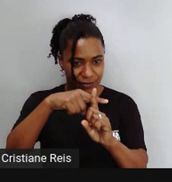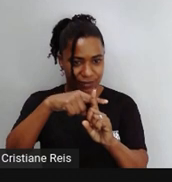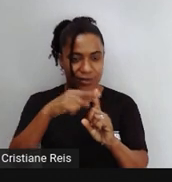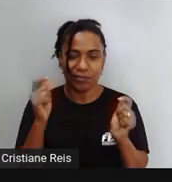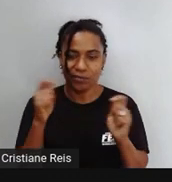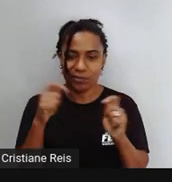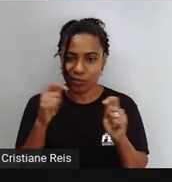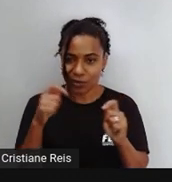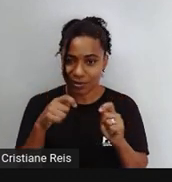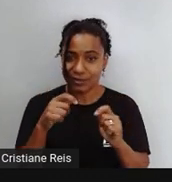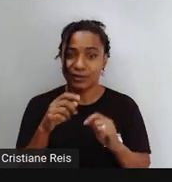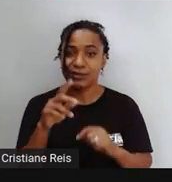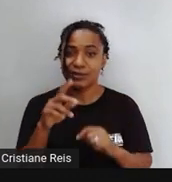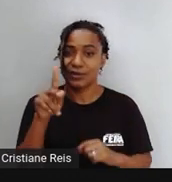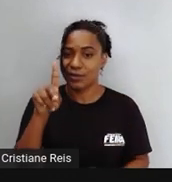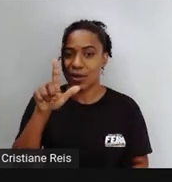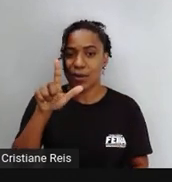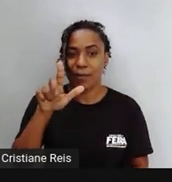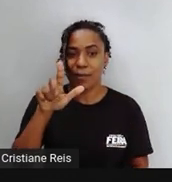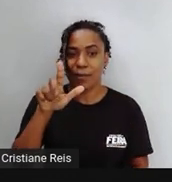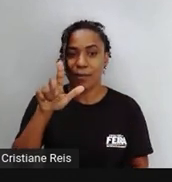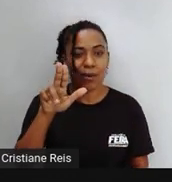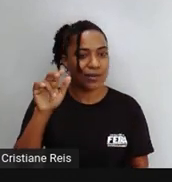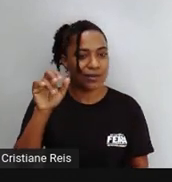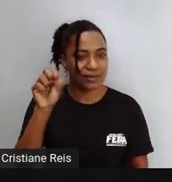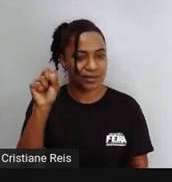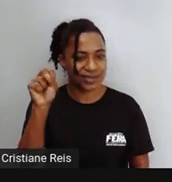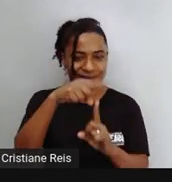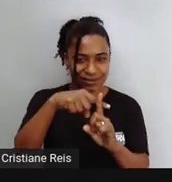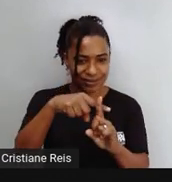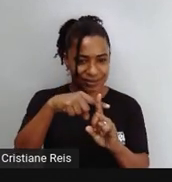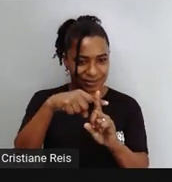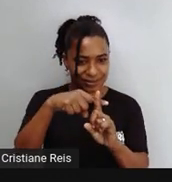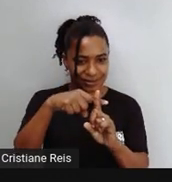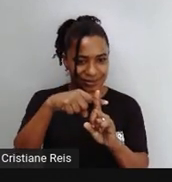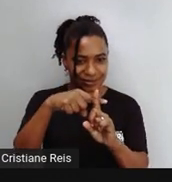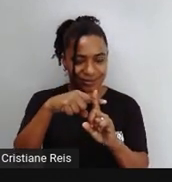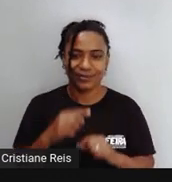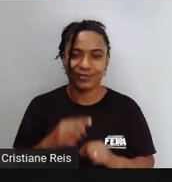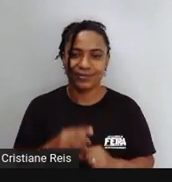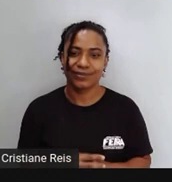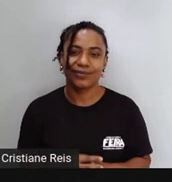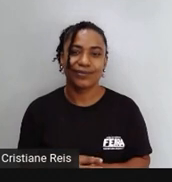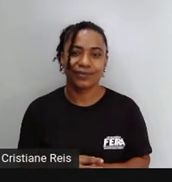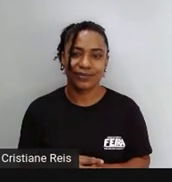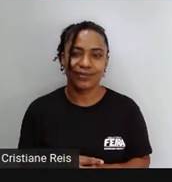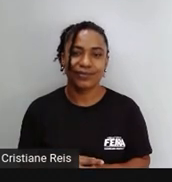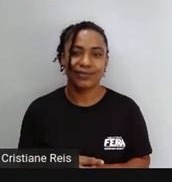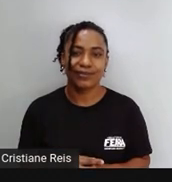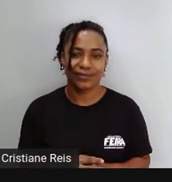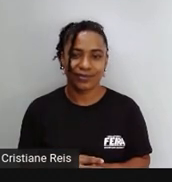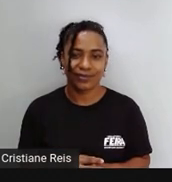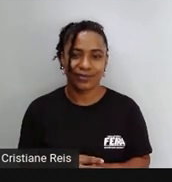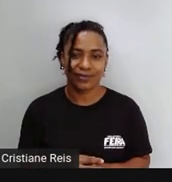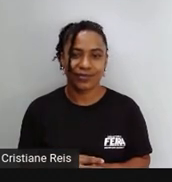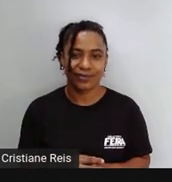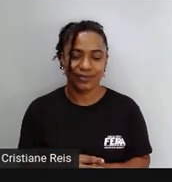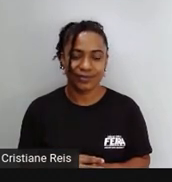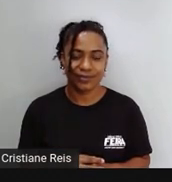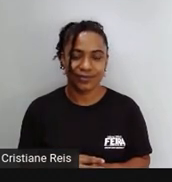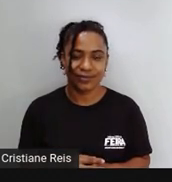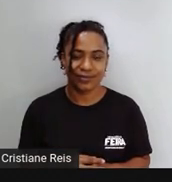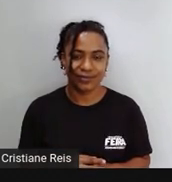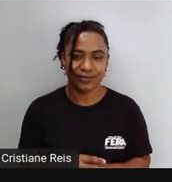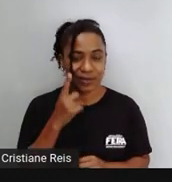expressão plus ou is. And. Two and two, dois e